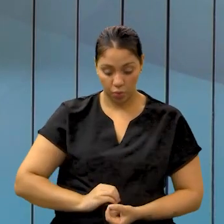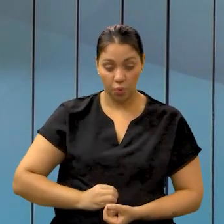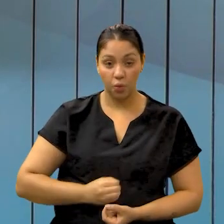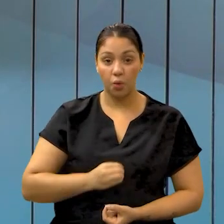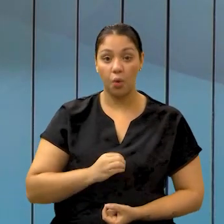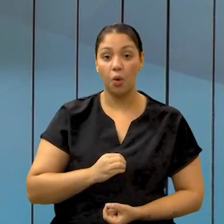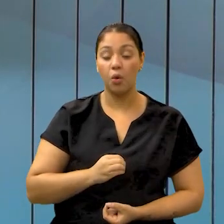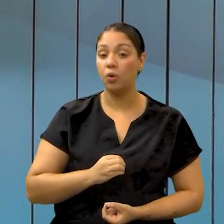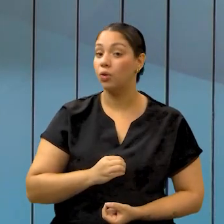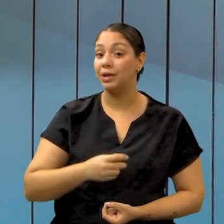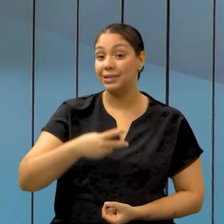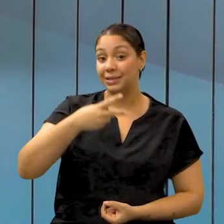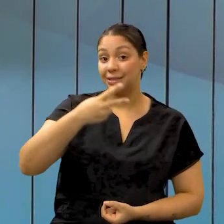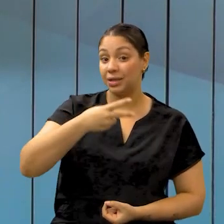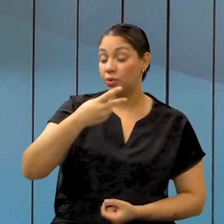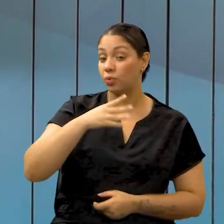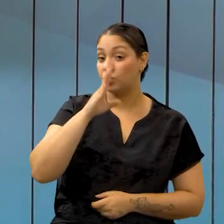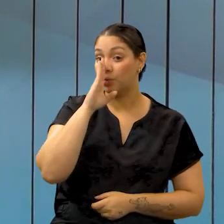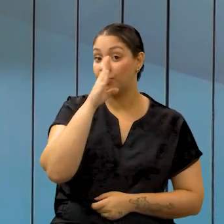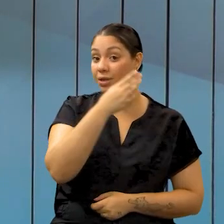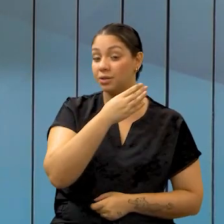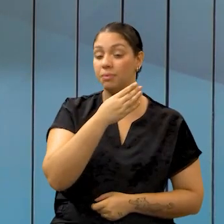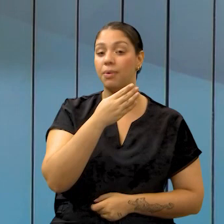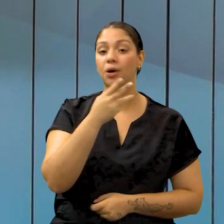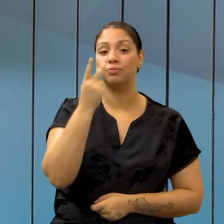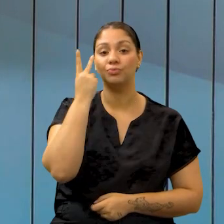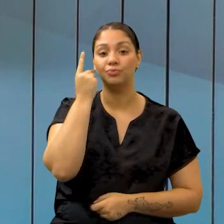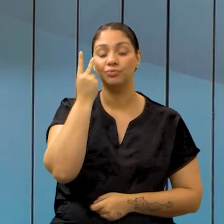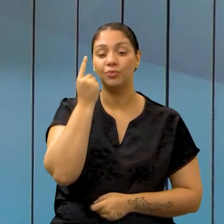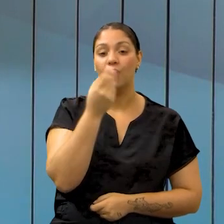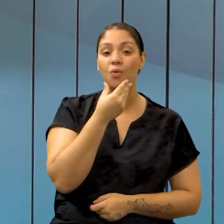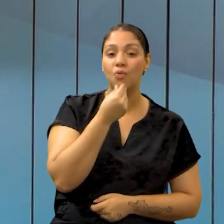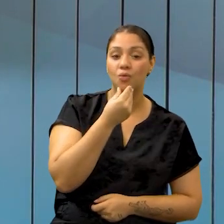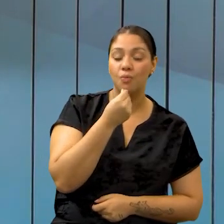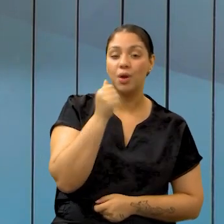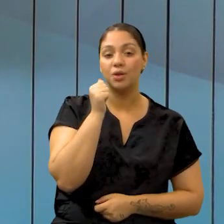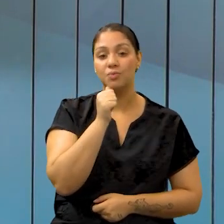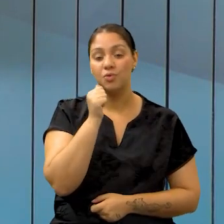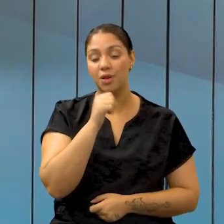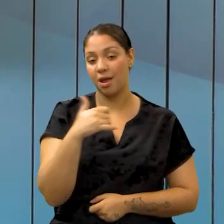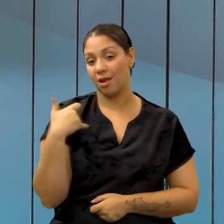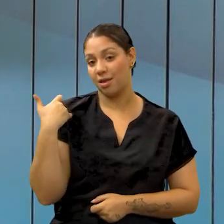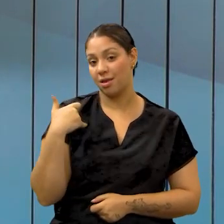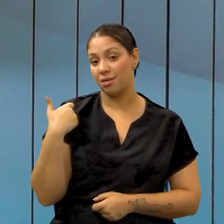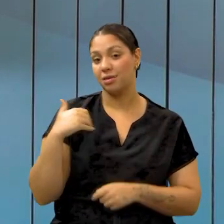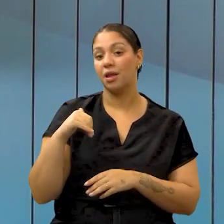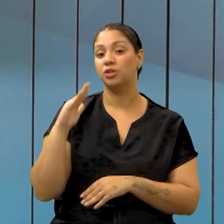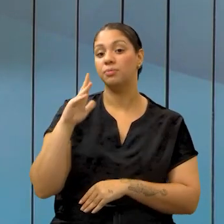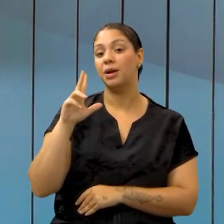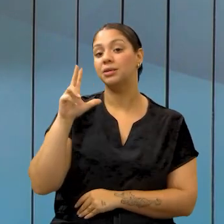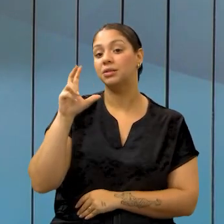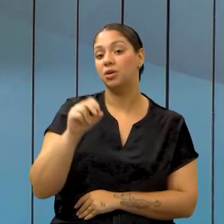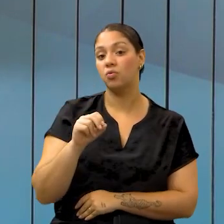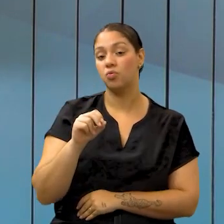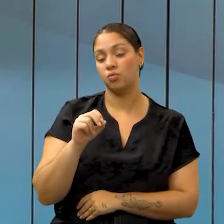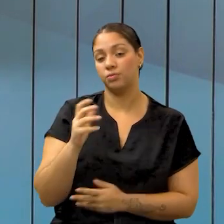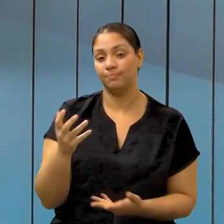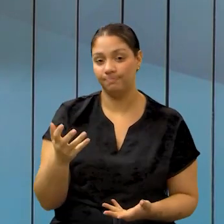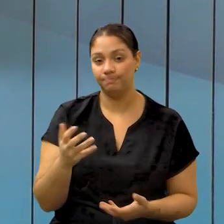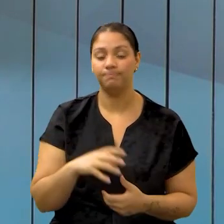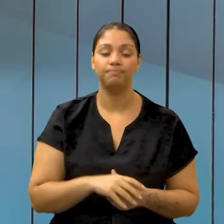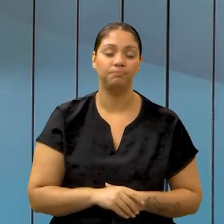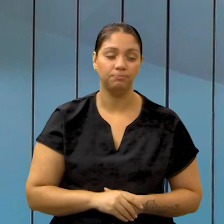coloretal é o segundo tipo de câncer mais comuns em homens e mulheres com mais de 50